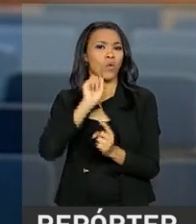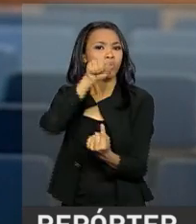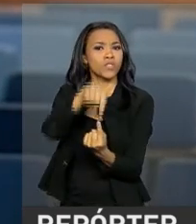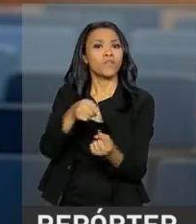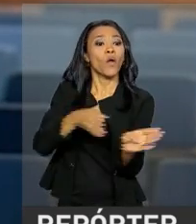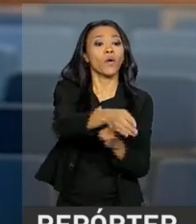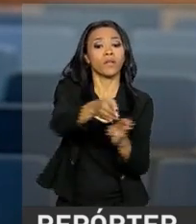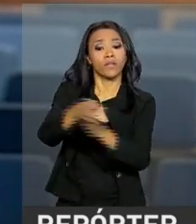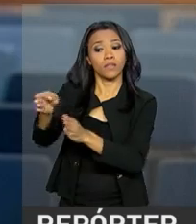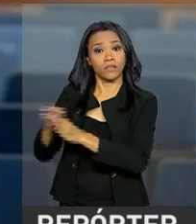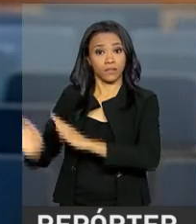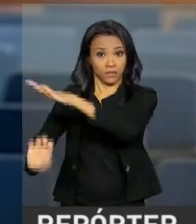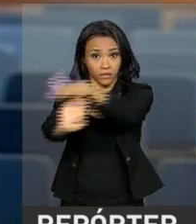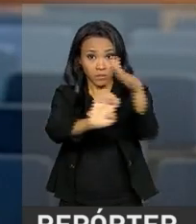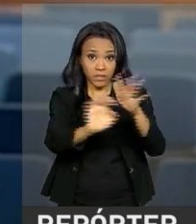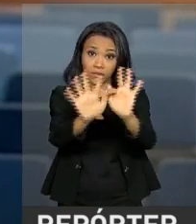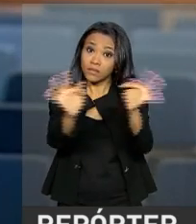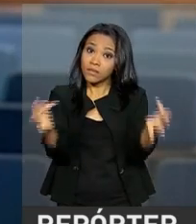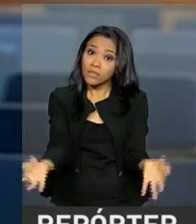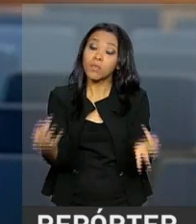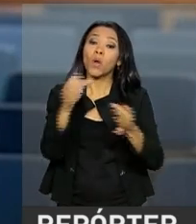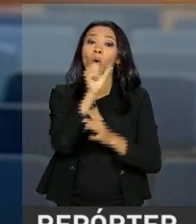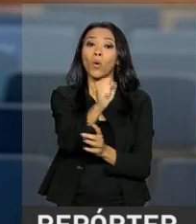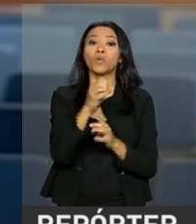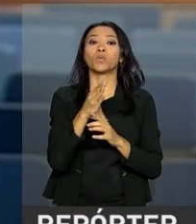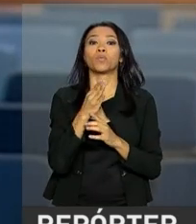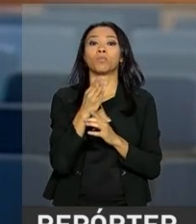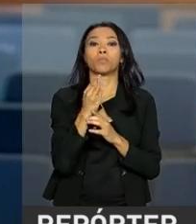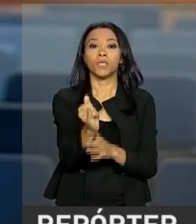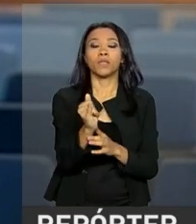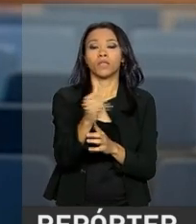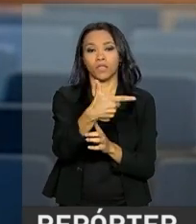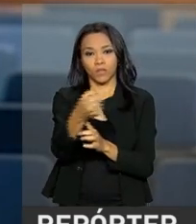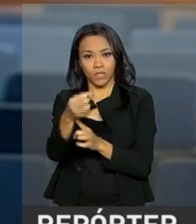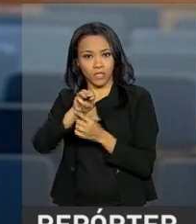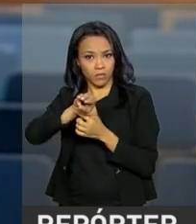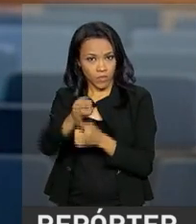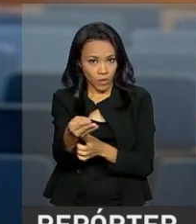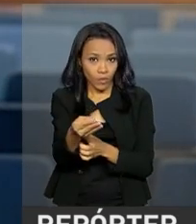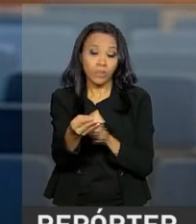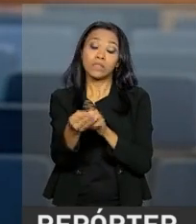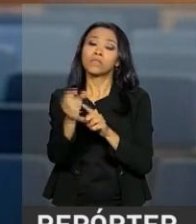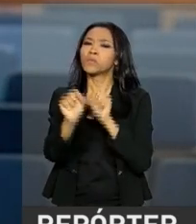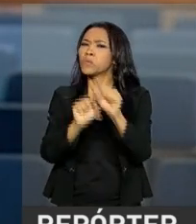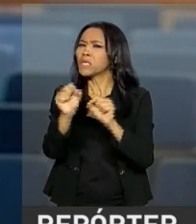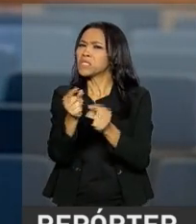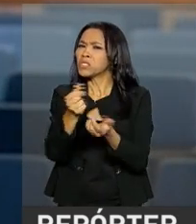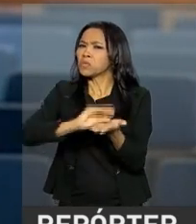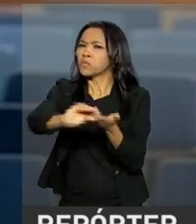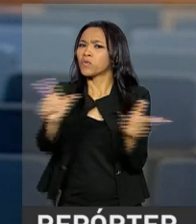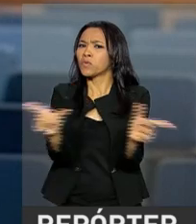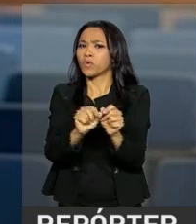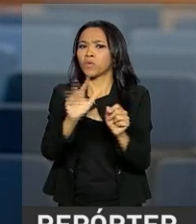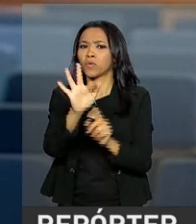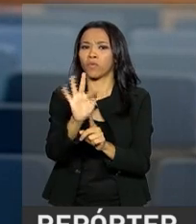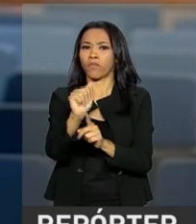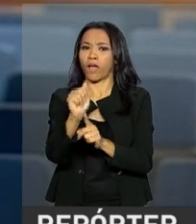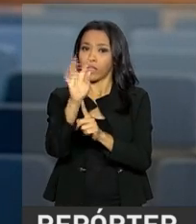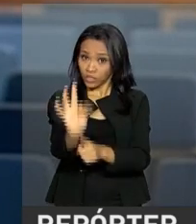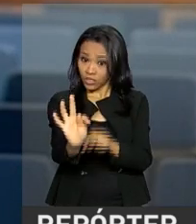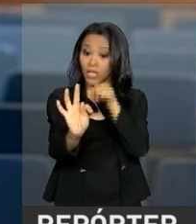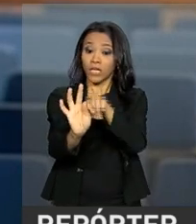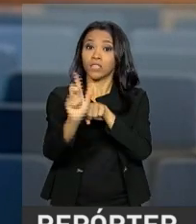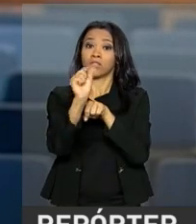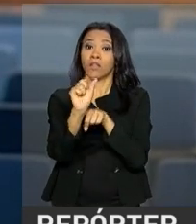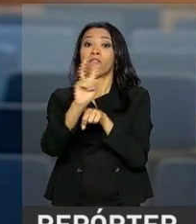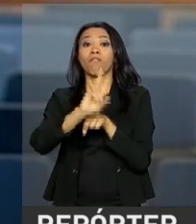sobre o acesso ao crédito 8 bilhões e R 200 milhões deais do Fat o fundo de Amparo ao trabalhador vão ser disponibilizados para